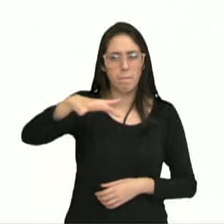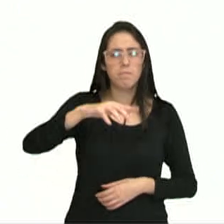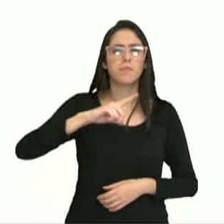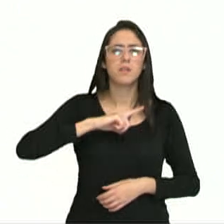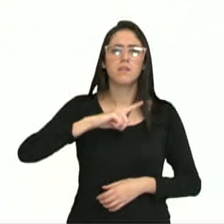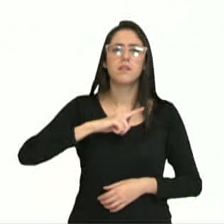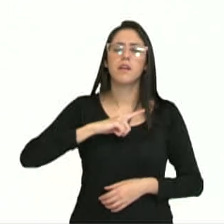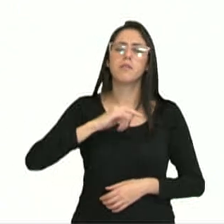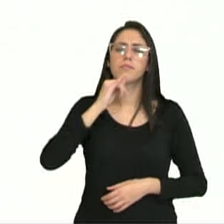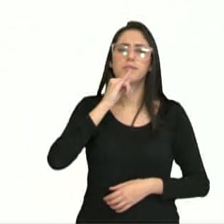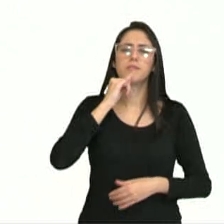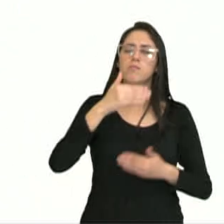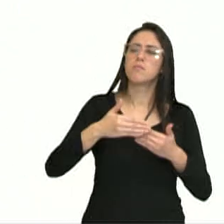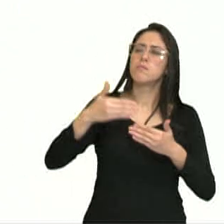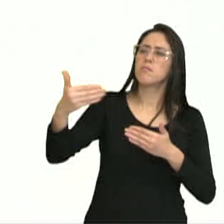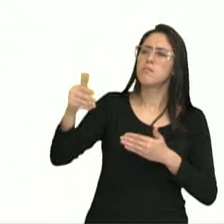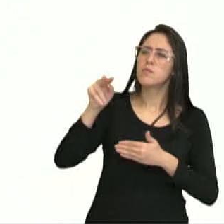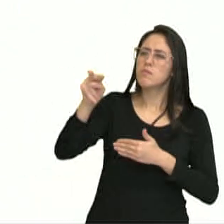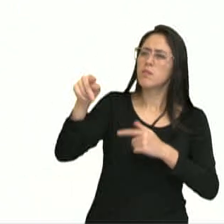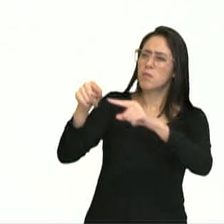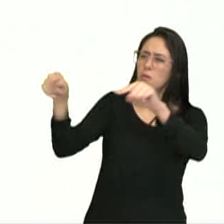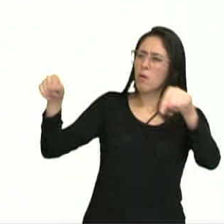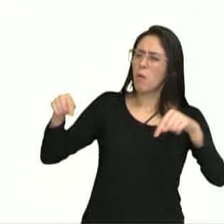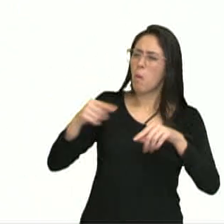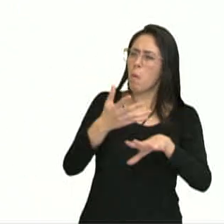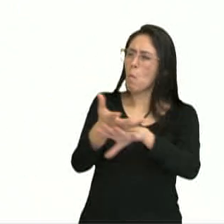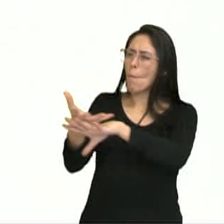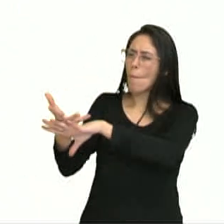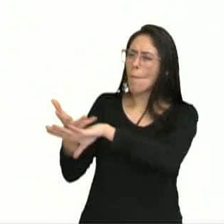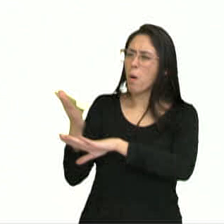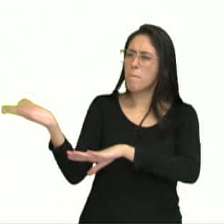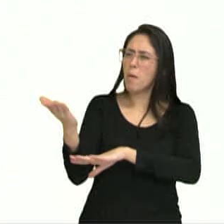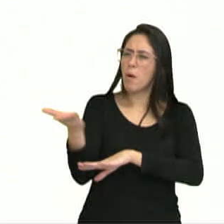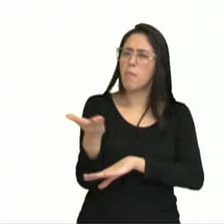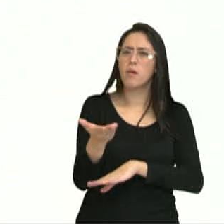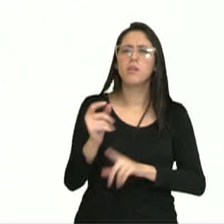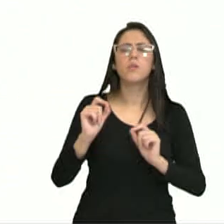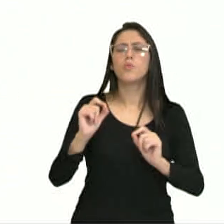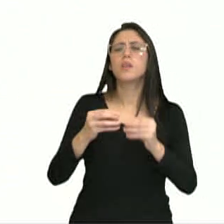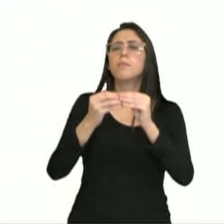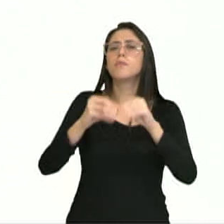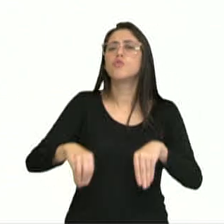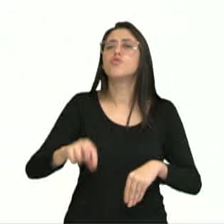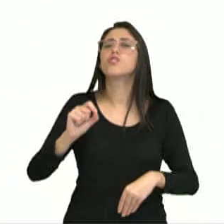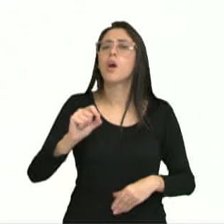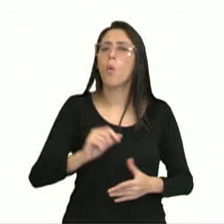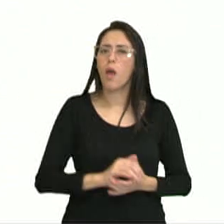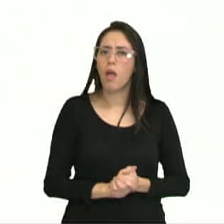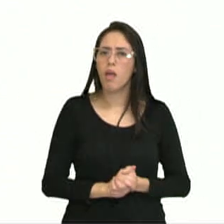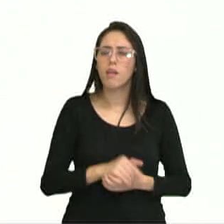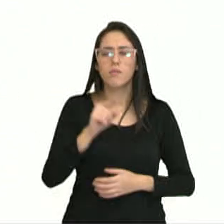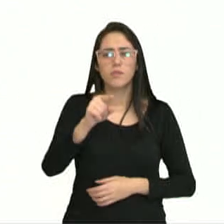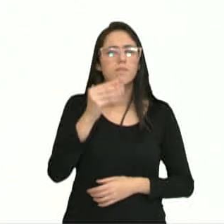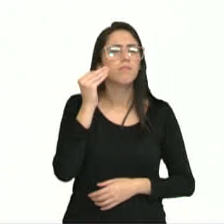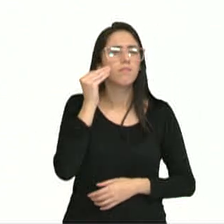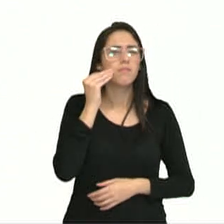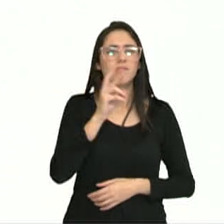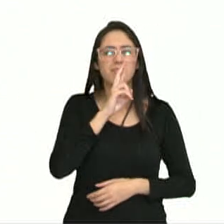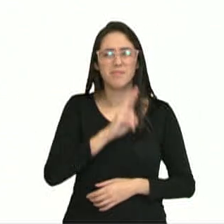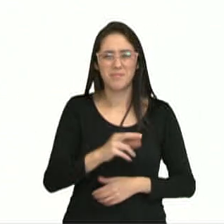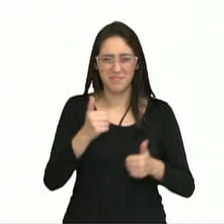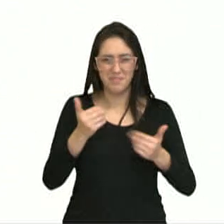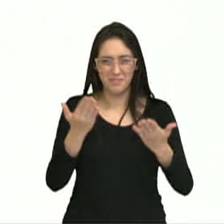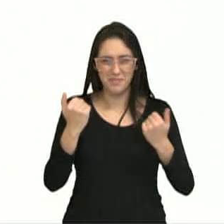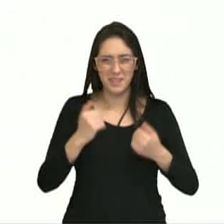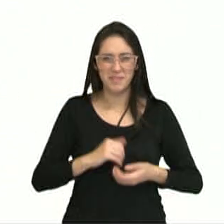ali a cobertura vegetal. Qual a consequência disso para o local onde você está inserido? Agora você vai ter um tempinho para responder. Vamos